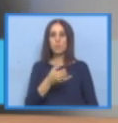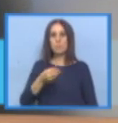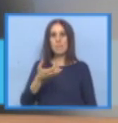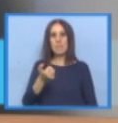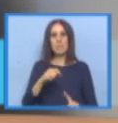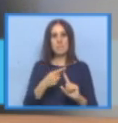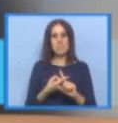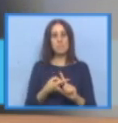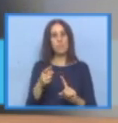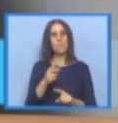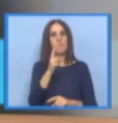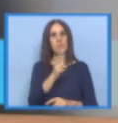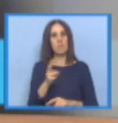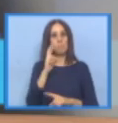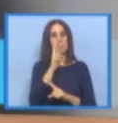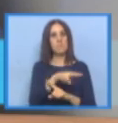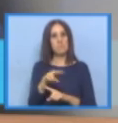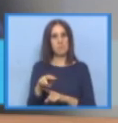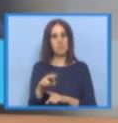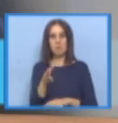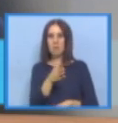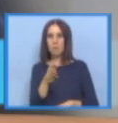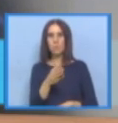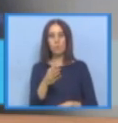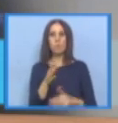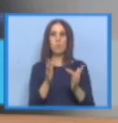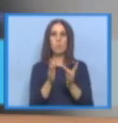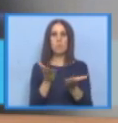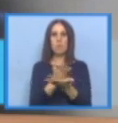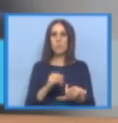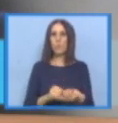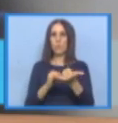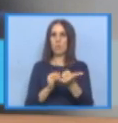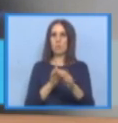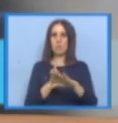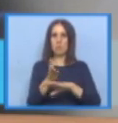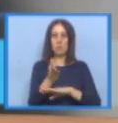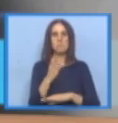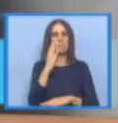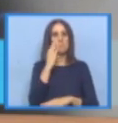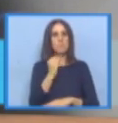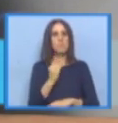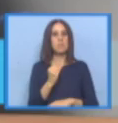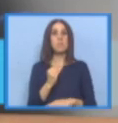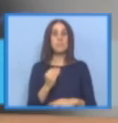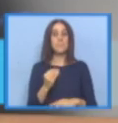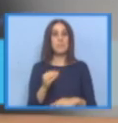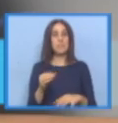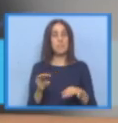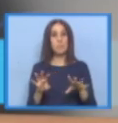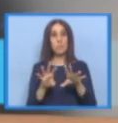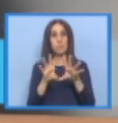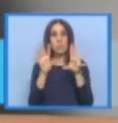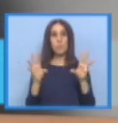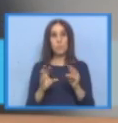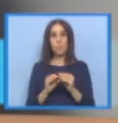ad limina ao Vaticano, já nessa altura começou a haver este contacto próximo e direto, e julgo que deste bloco todo